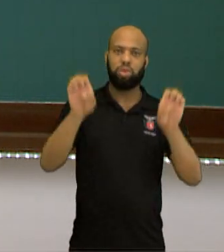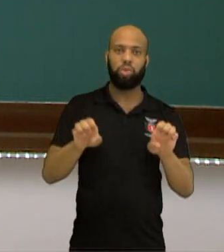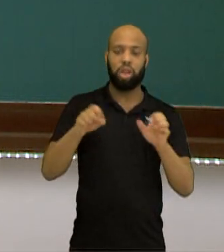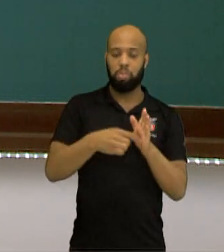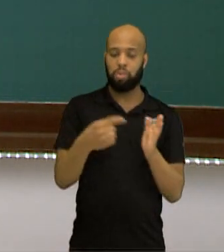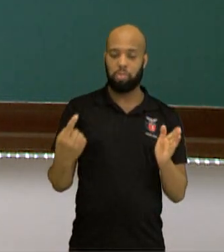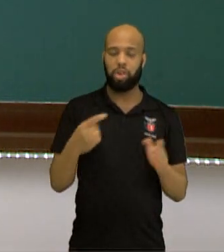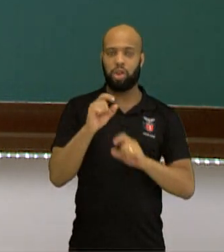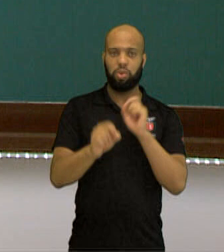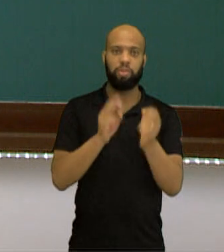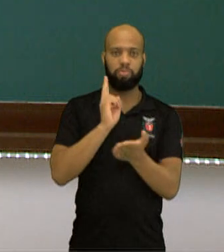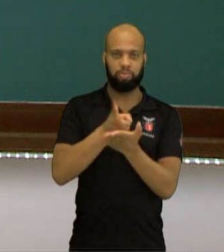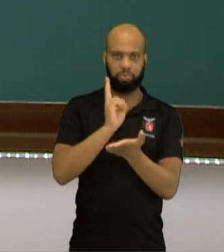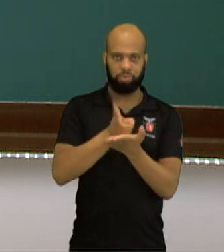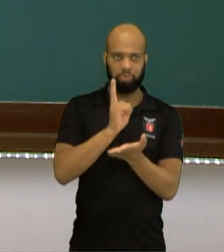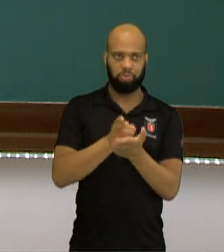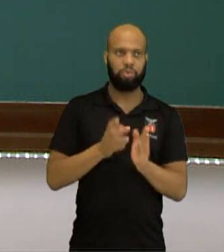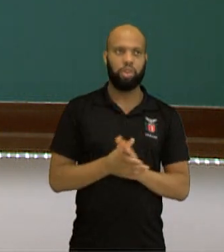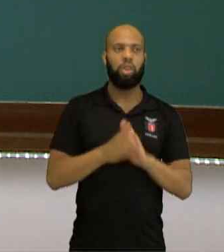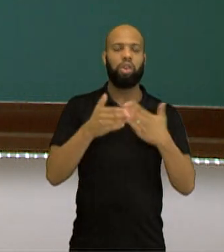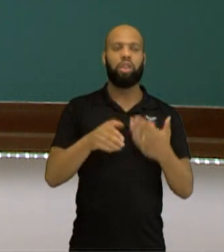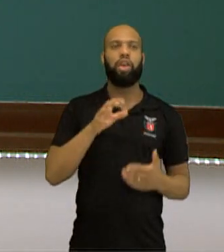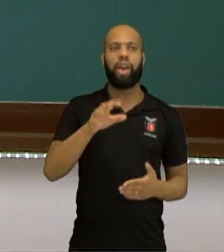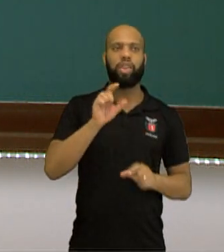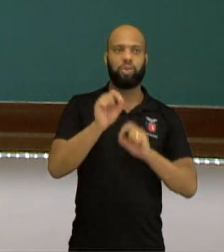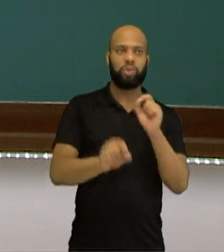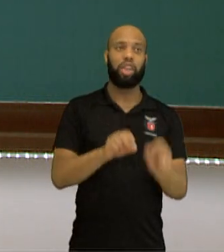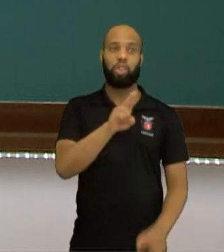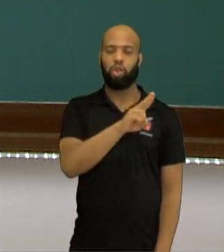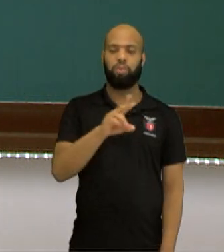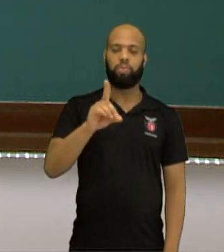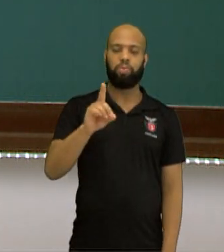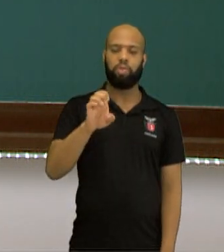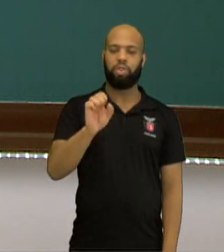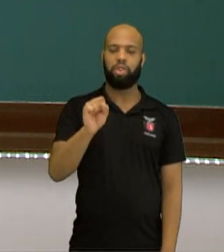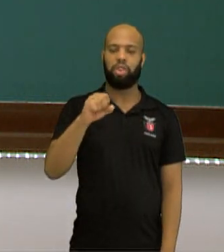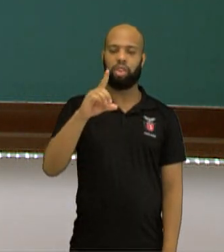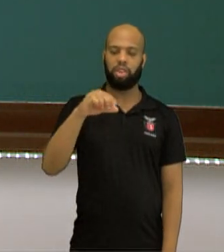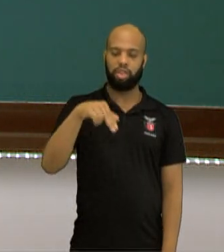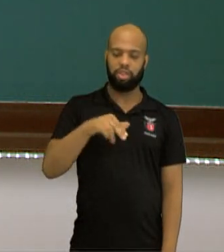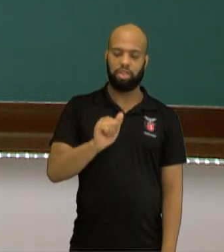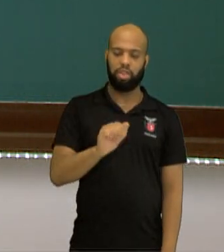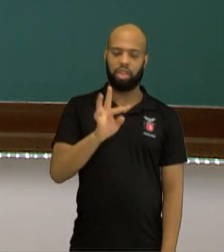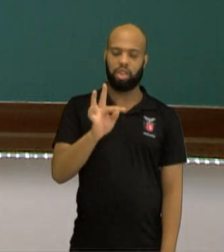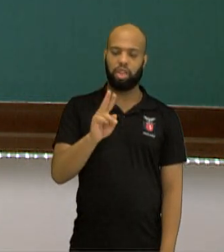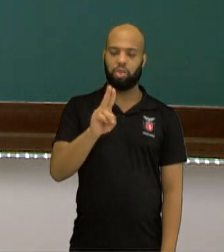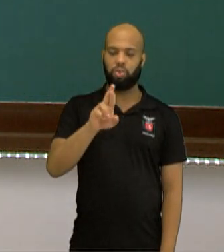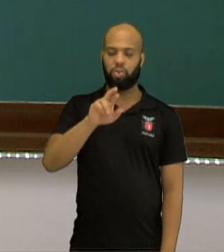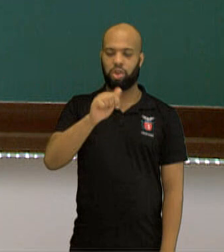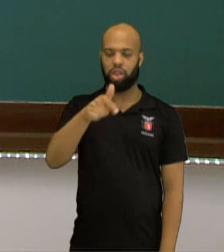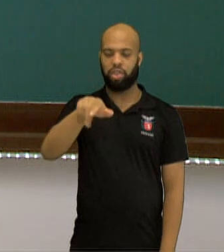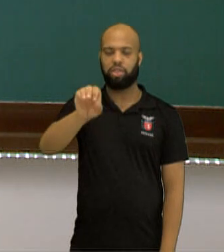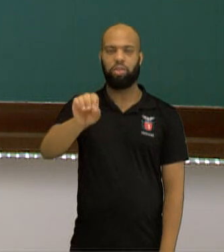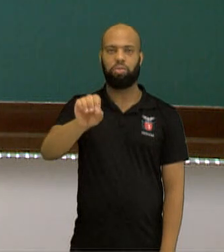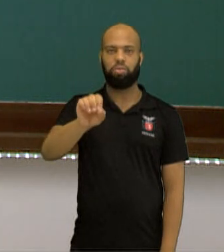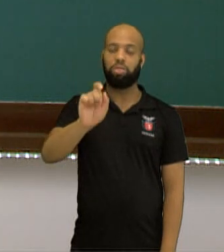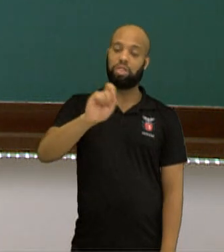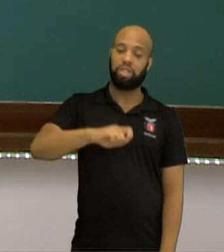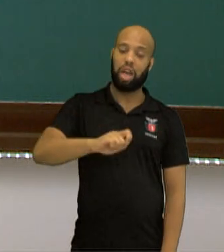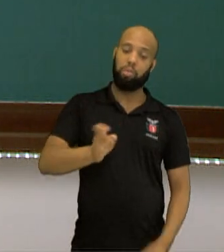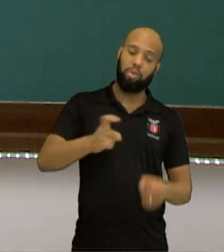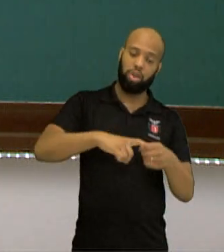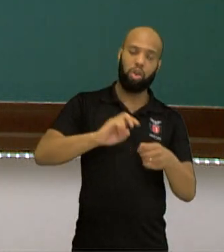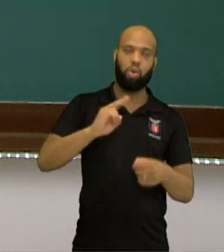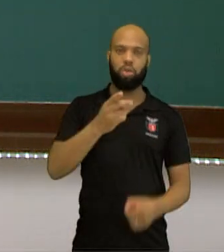primária dela vai ser mantida, né? E essa desnaturação pode ser reversível ou irreversível conforme a situação. Quais fatores